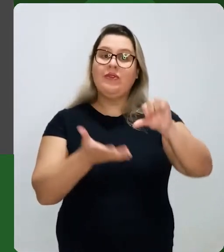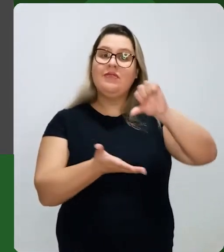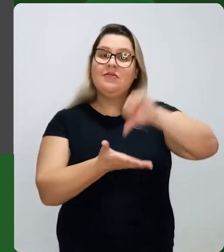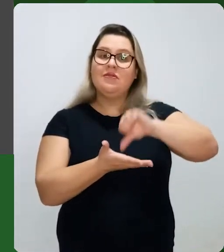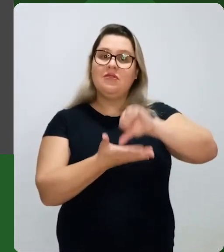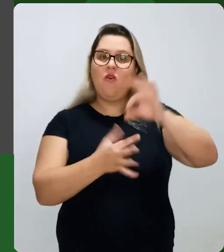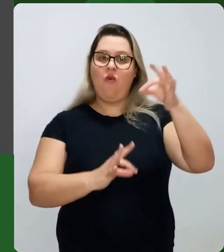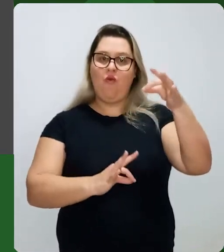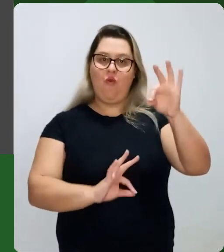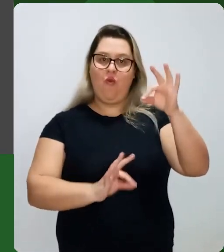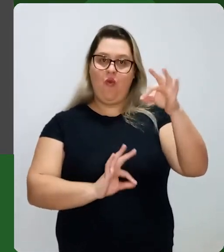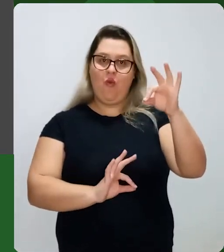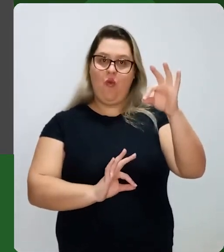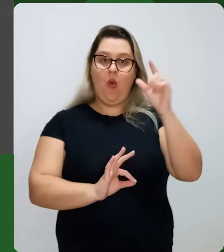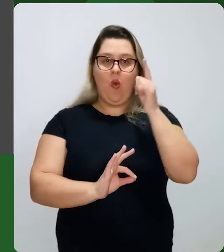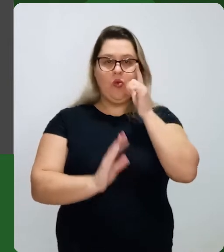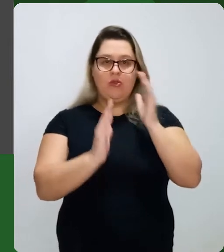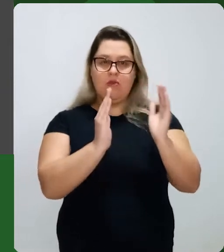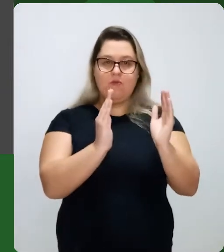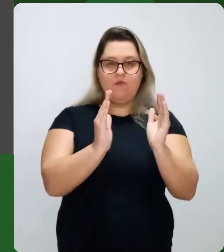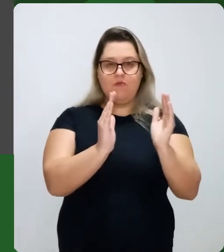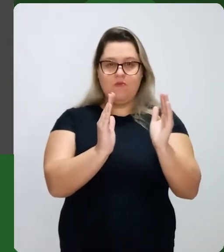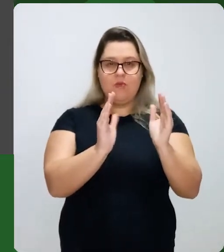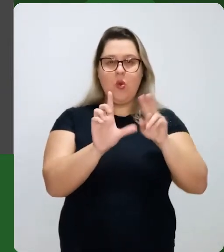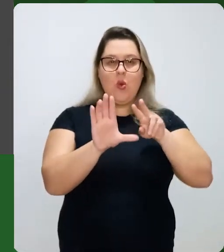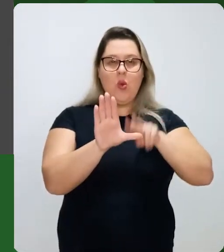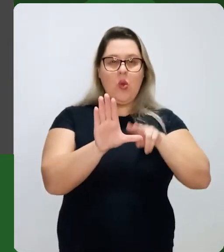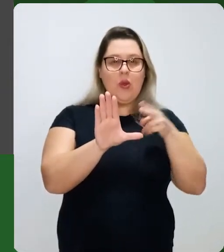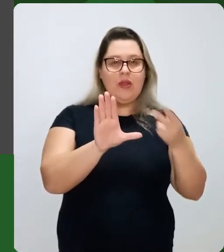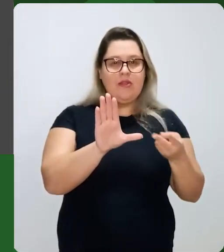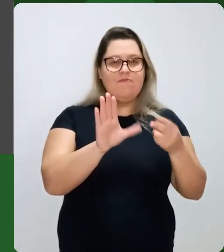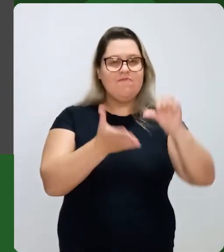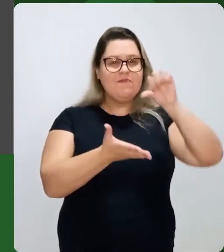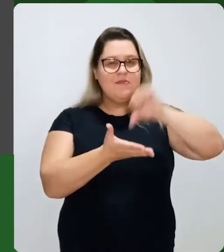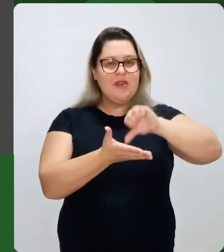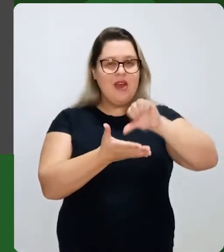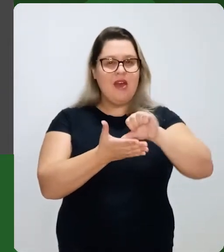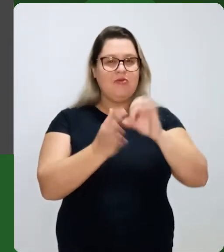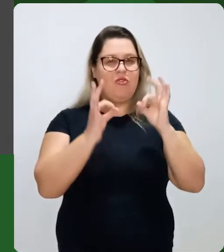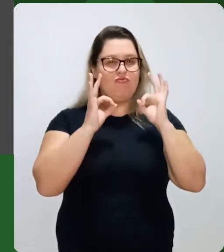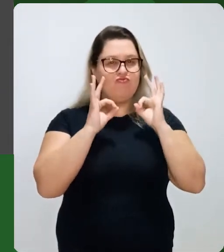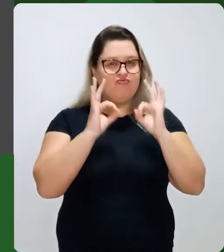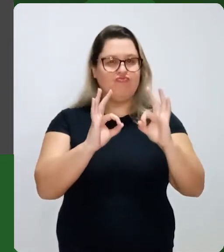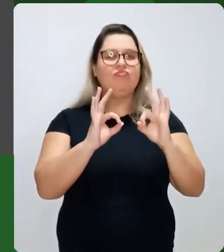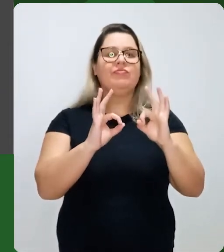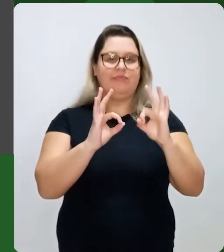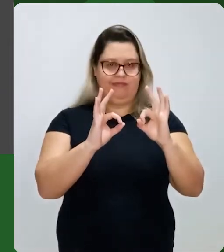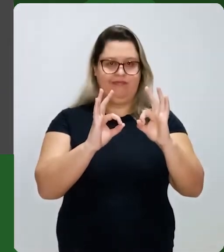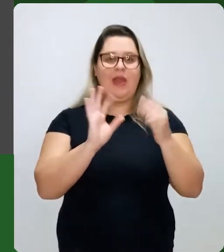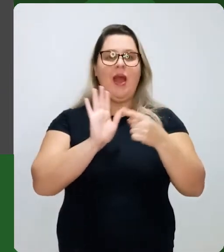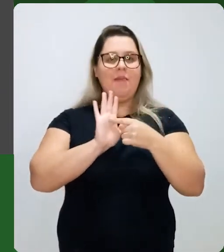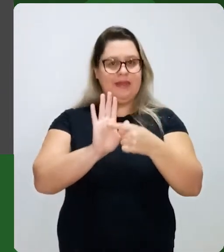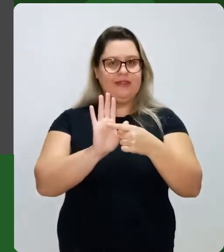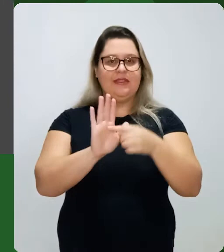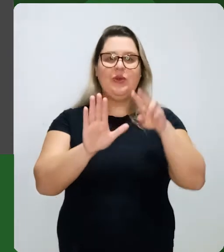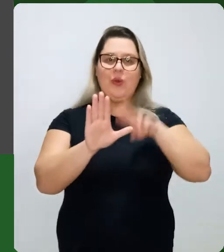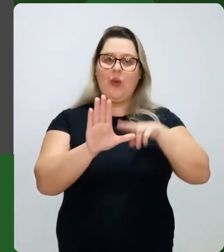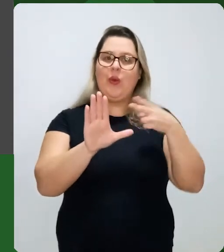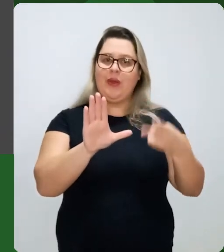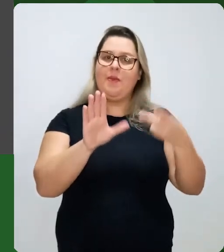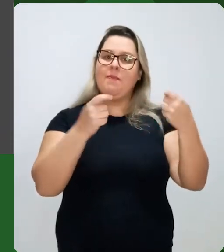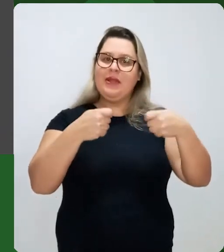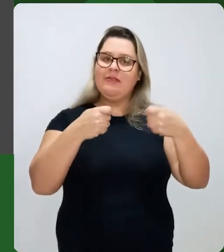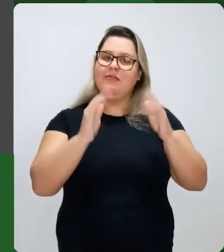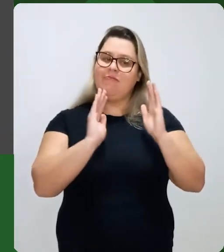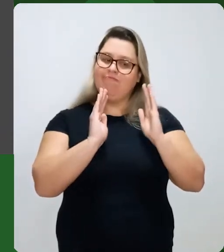dessa folha, para que a gente consiga deixar o croquis bem centralizado, que é o ideal, né? A apresentação ideal dele é sempre com